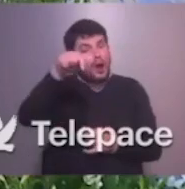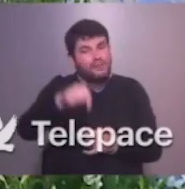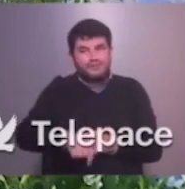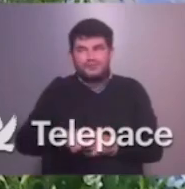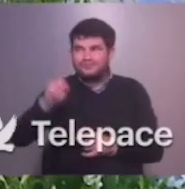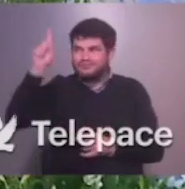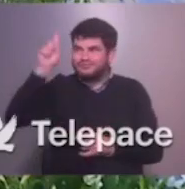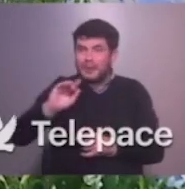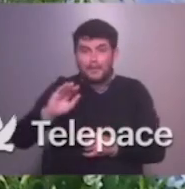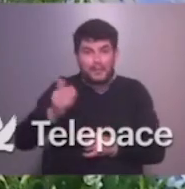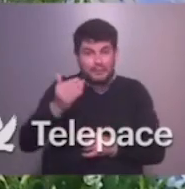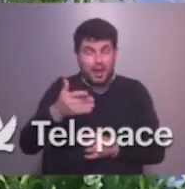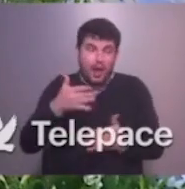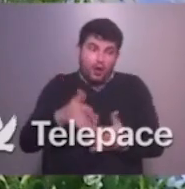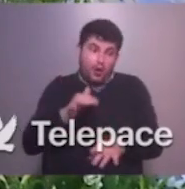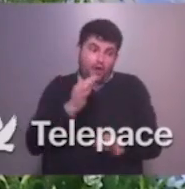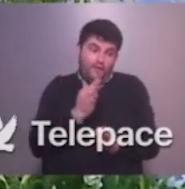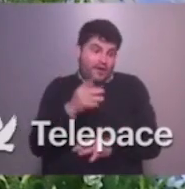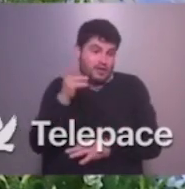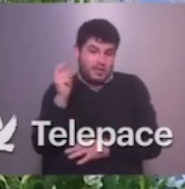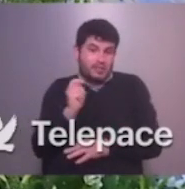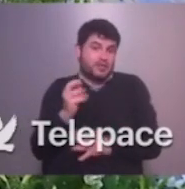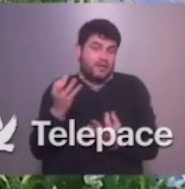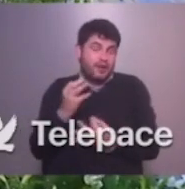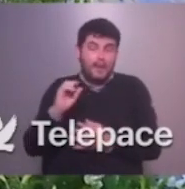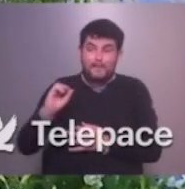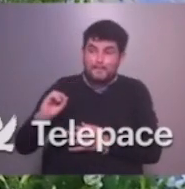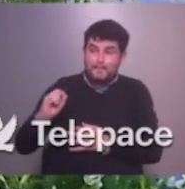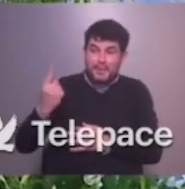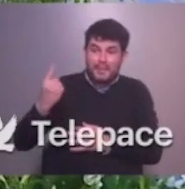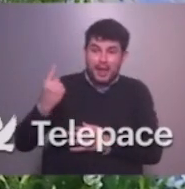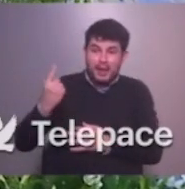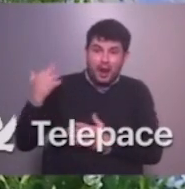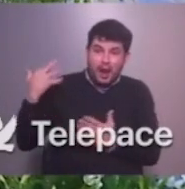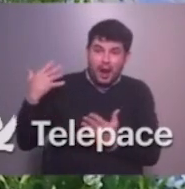primeira aparição, nós estamos a celebrar a terceira, desde a primeira